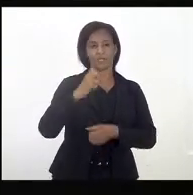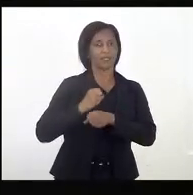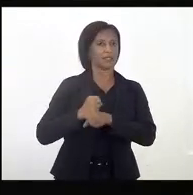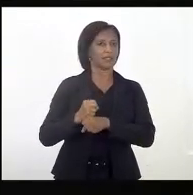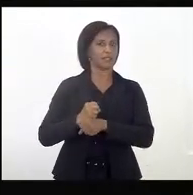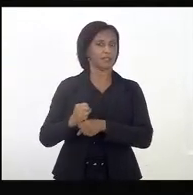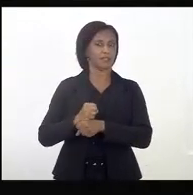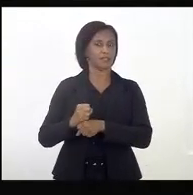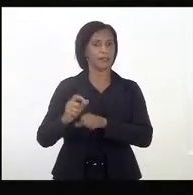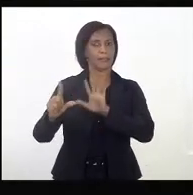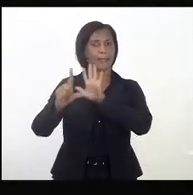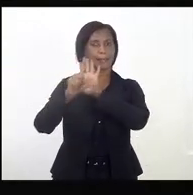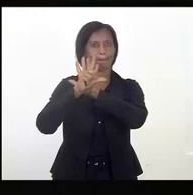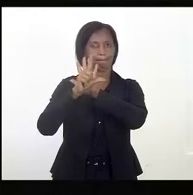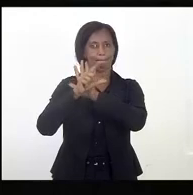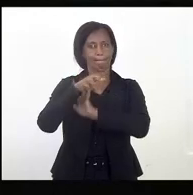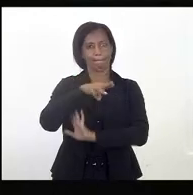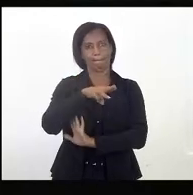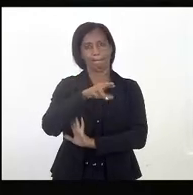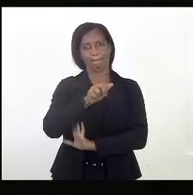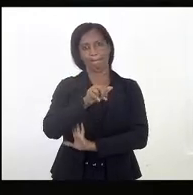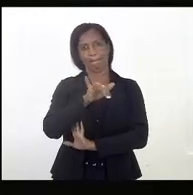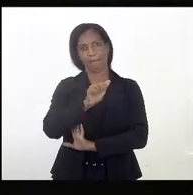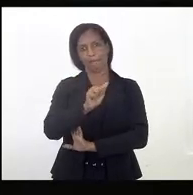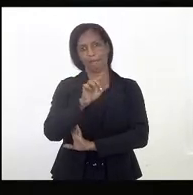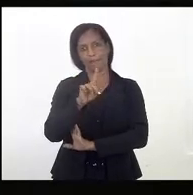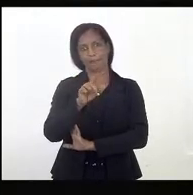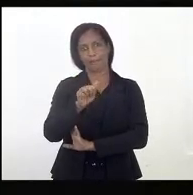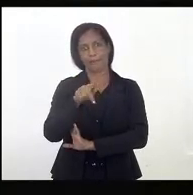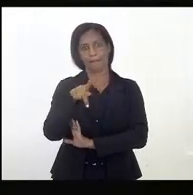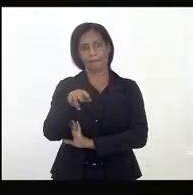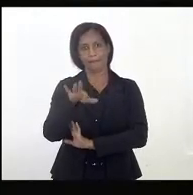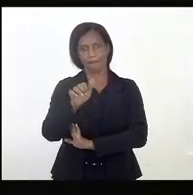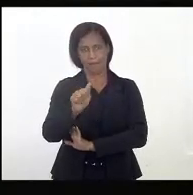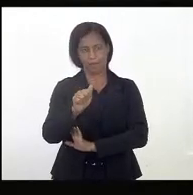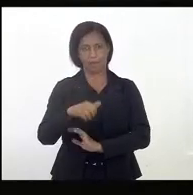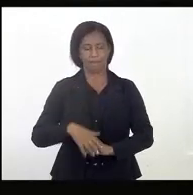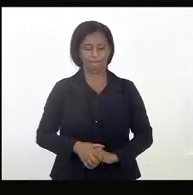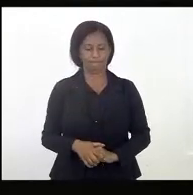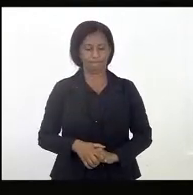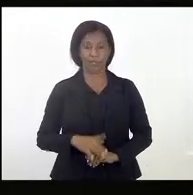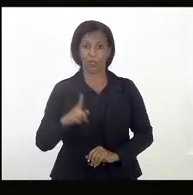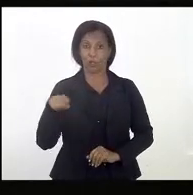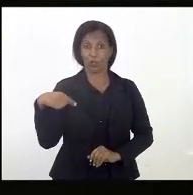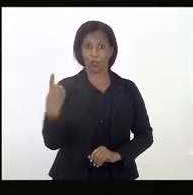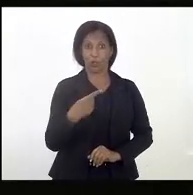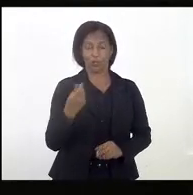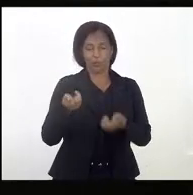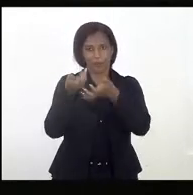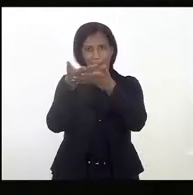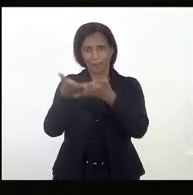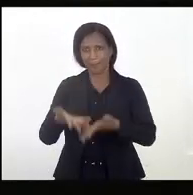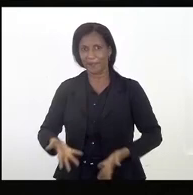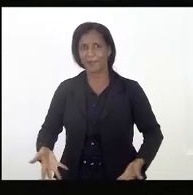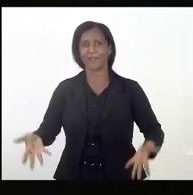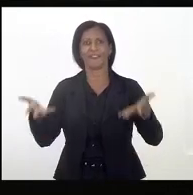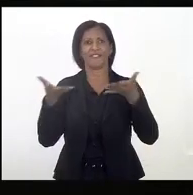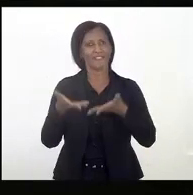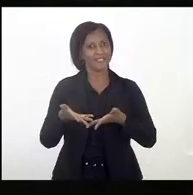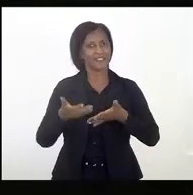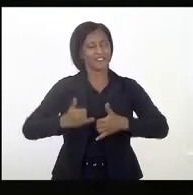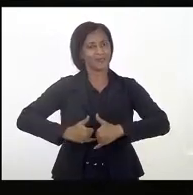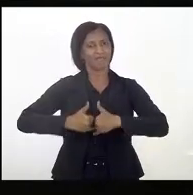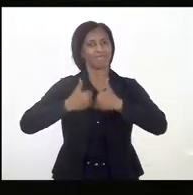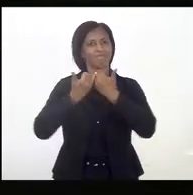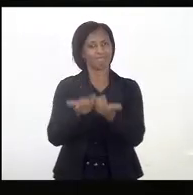da Lei Maria da Penha nós estamos aí em comemorações do